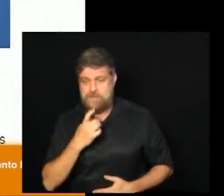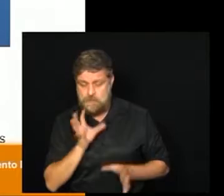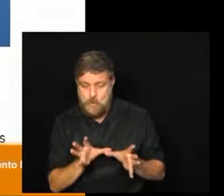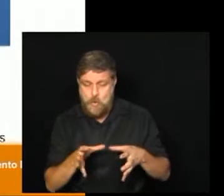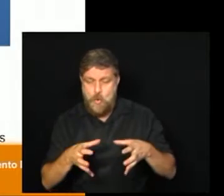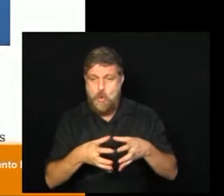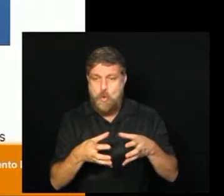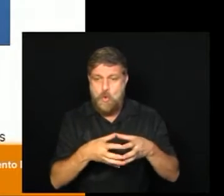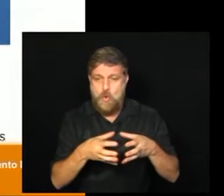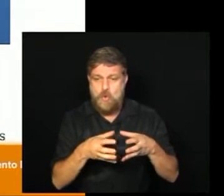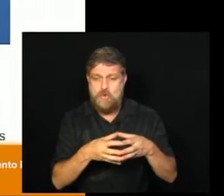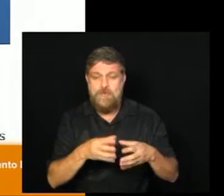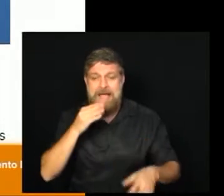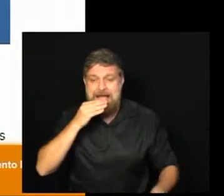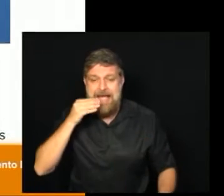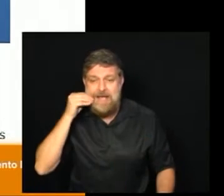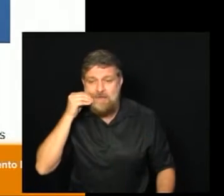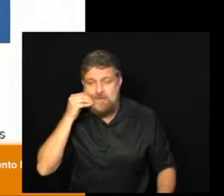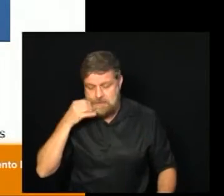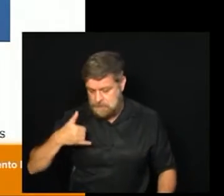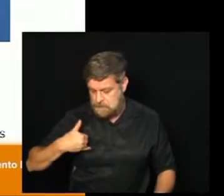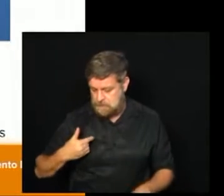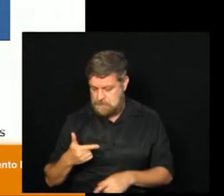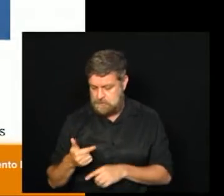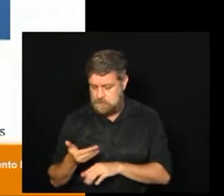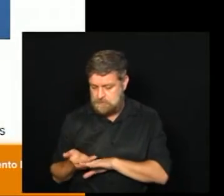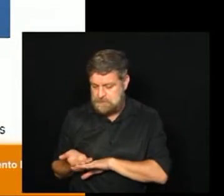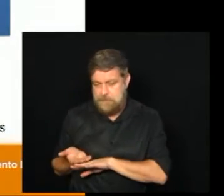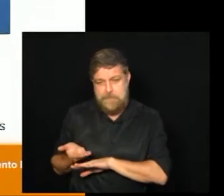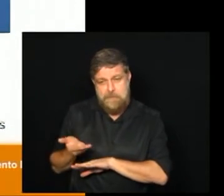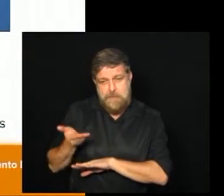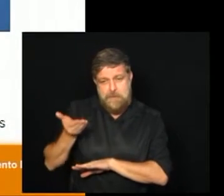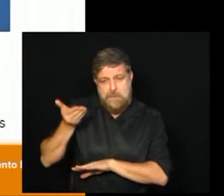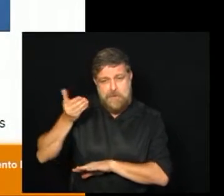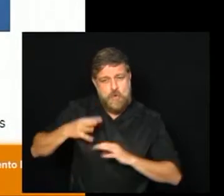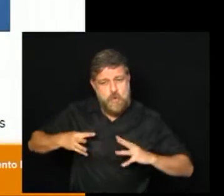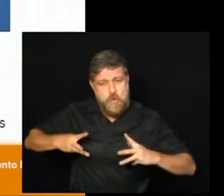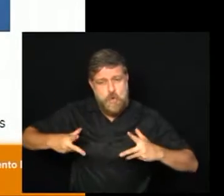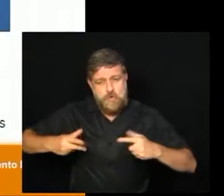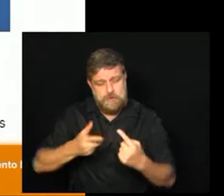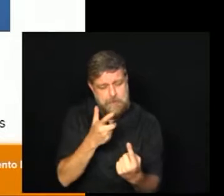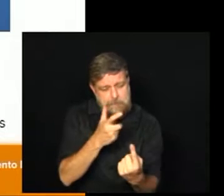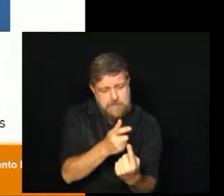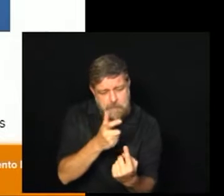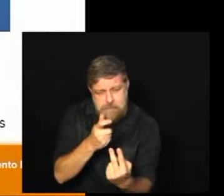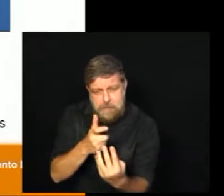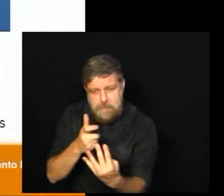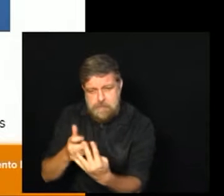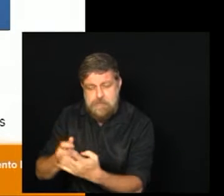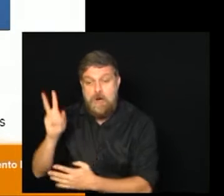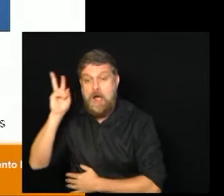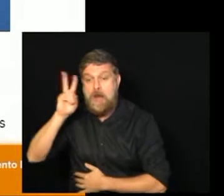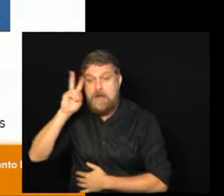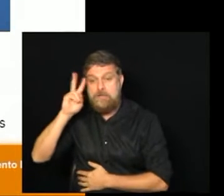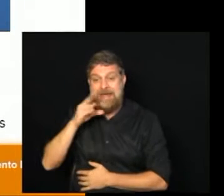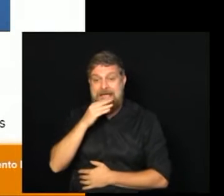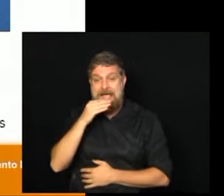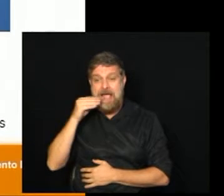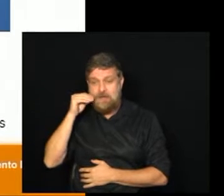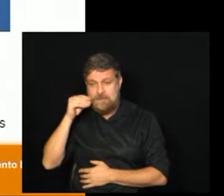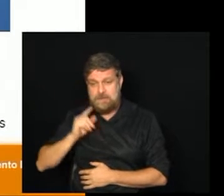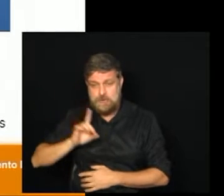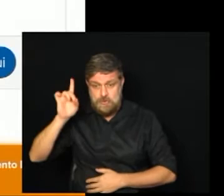vacinar todos os adolescentes acima de 12 anos de idade. Lembrando que no caso dos adolescentes,